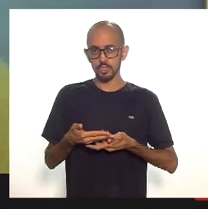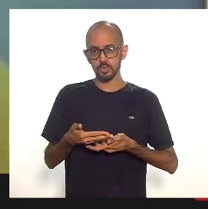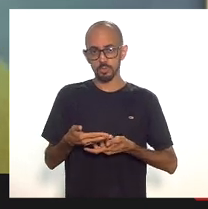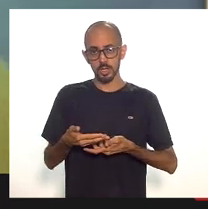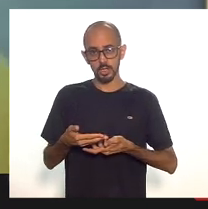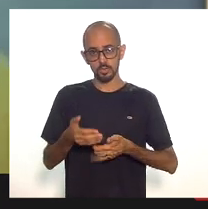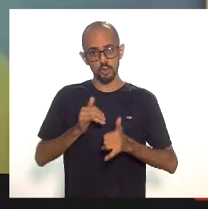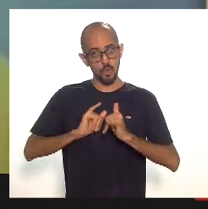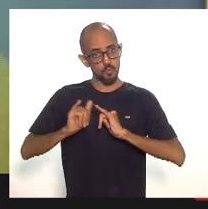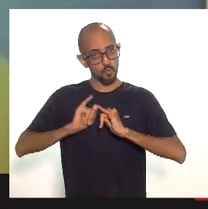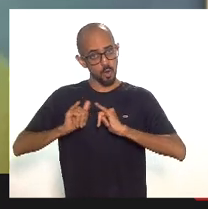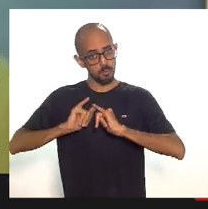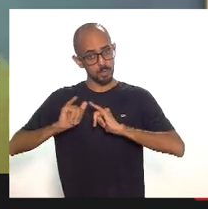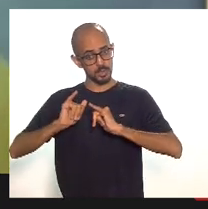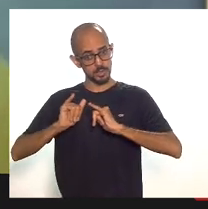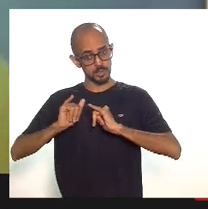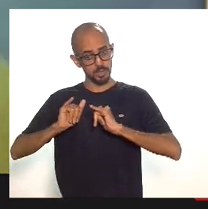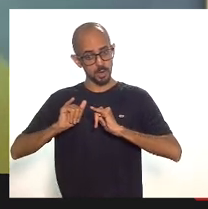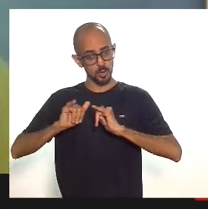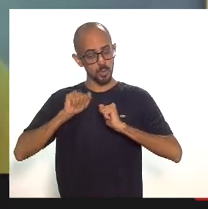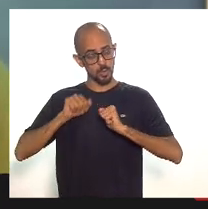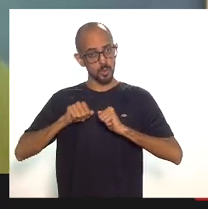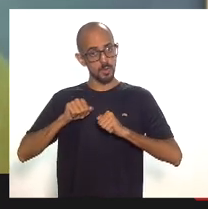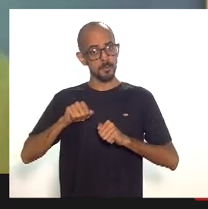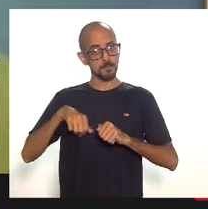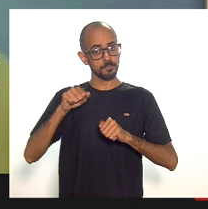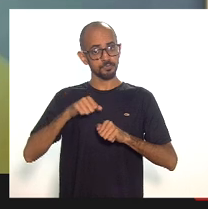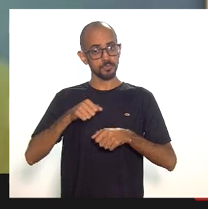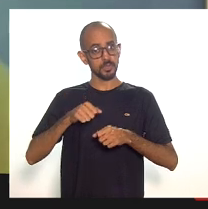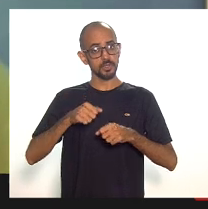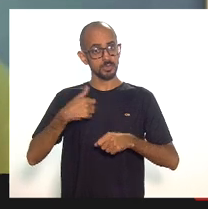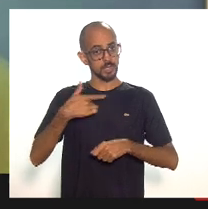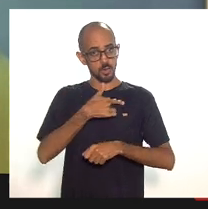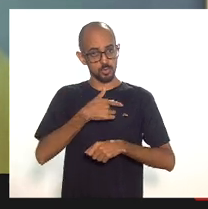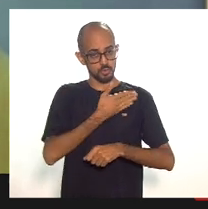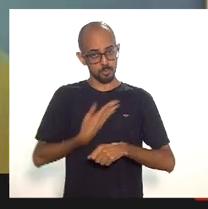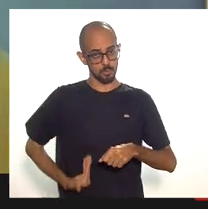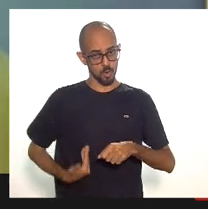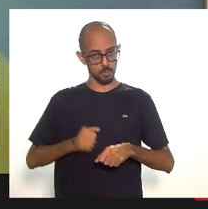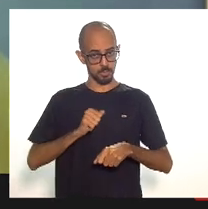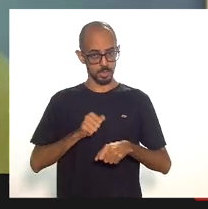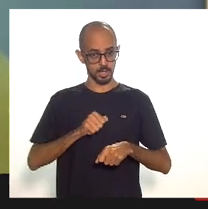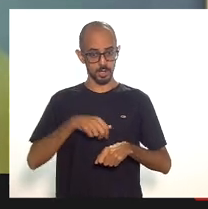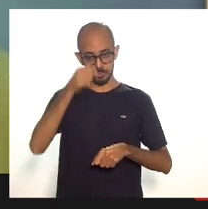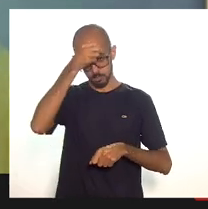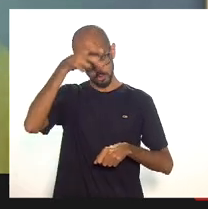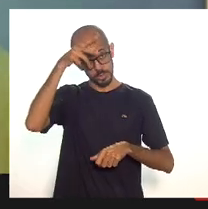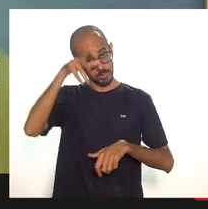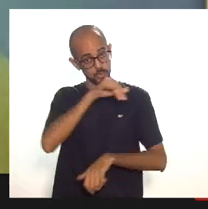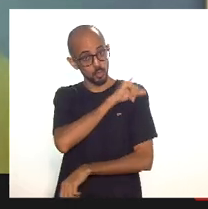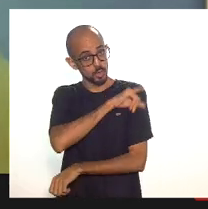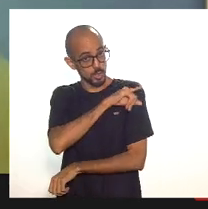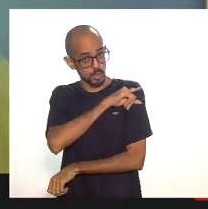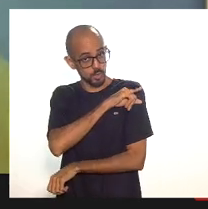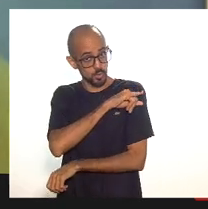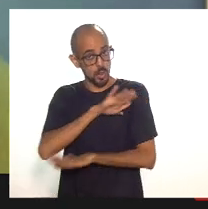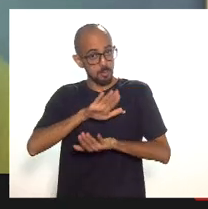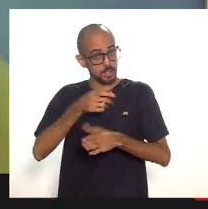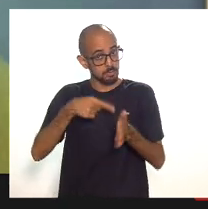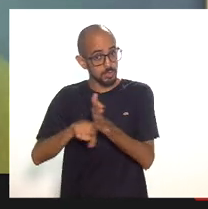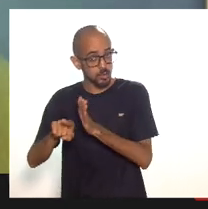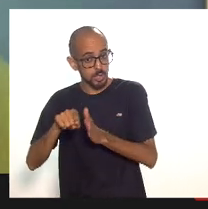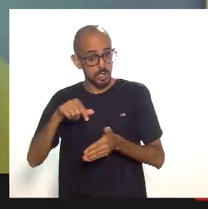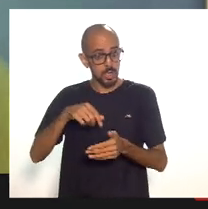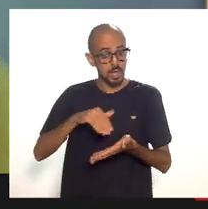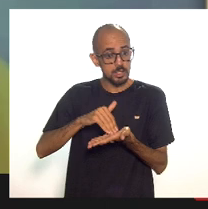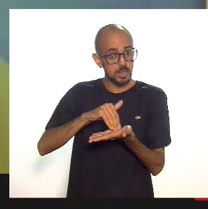pacientes internados na rede pública de saúde do município do Rio. Pergunta: a Secretaria Municipal de Saúde já